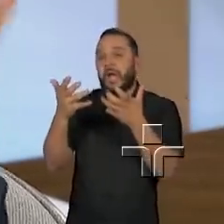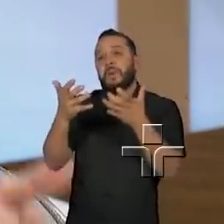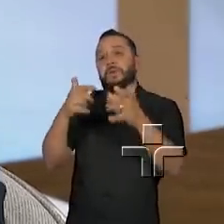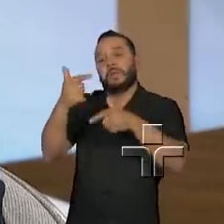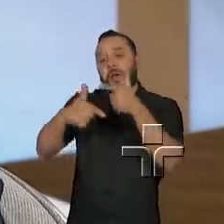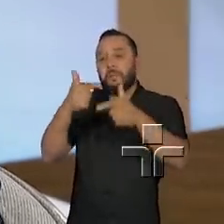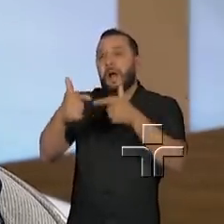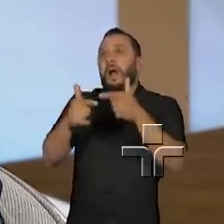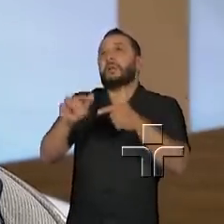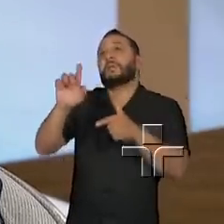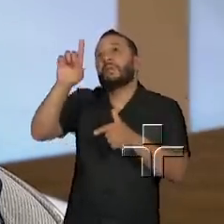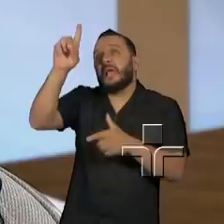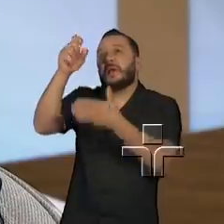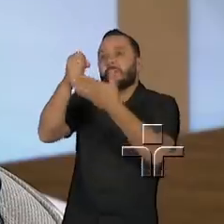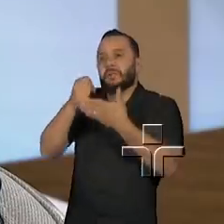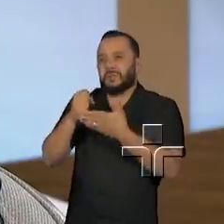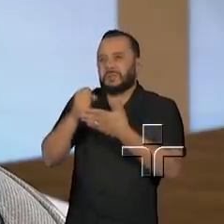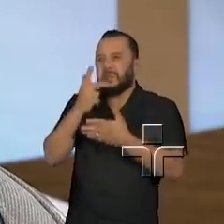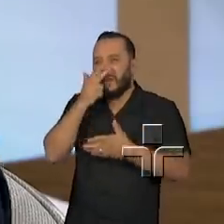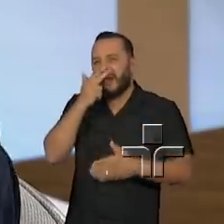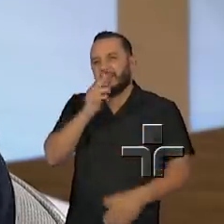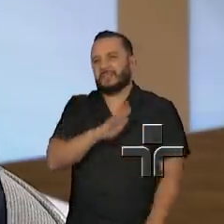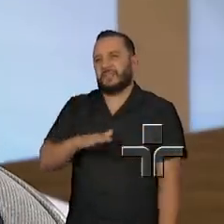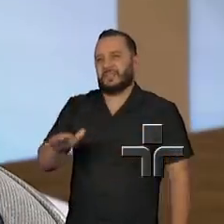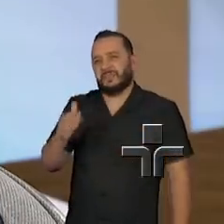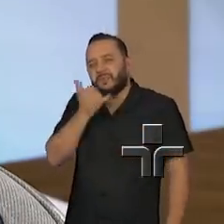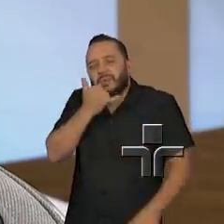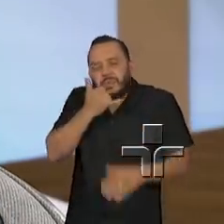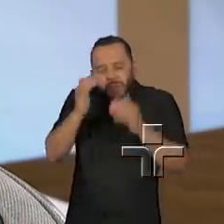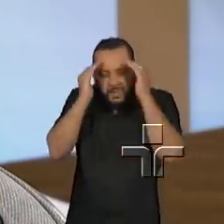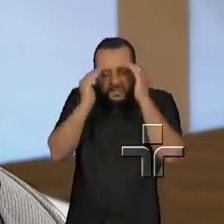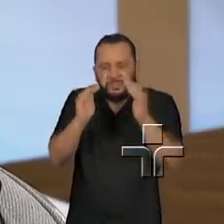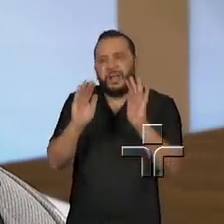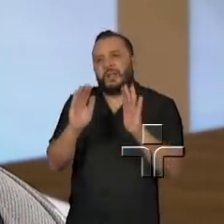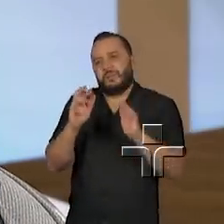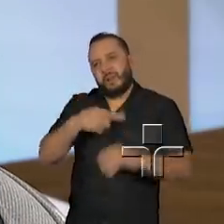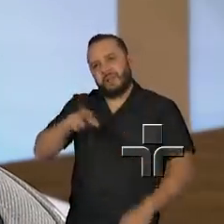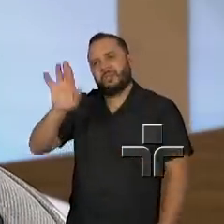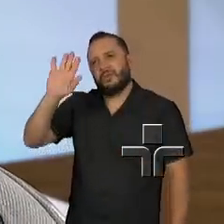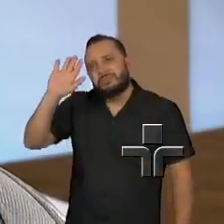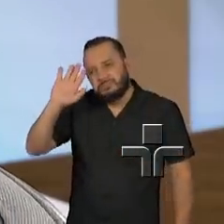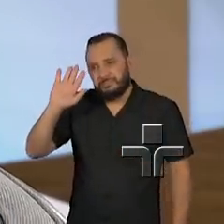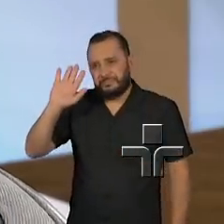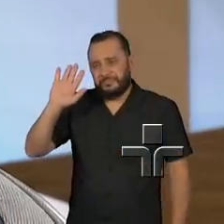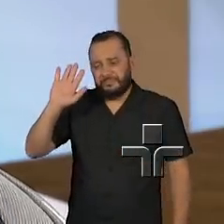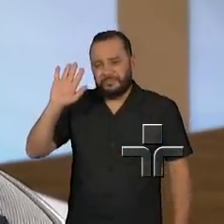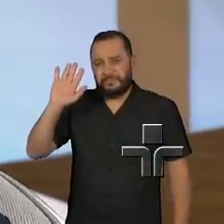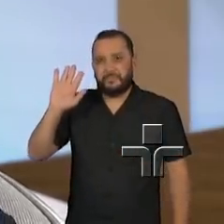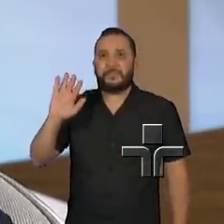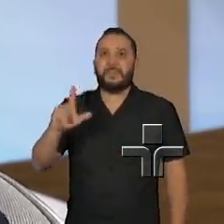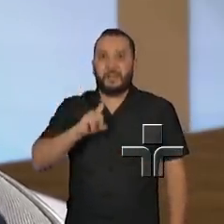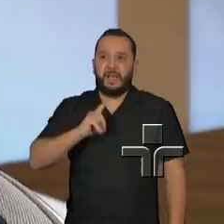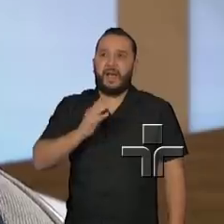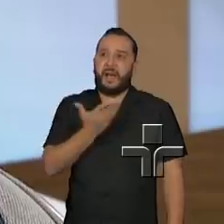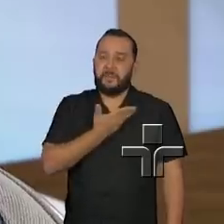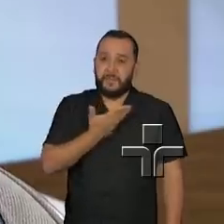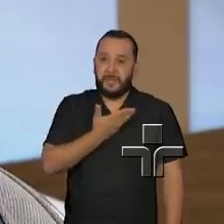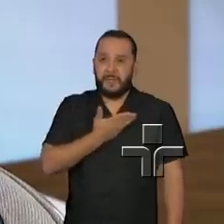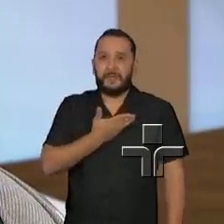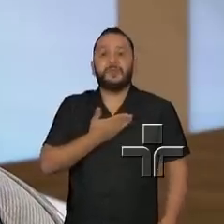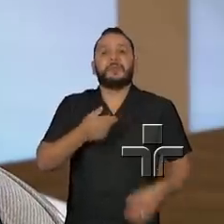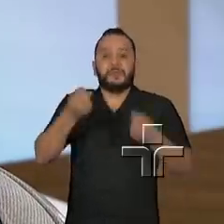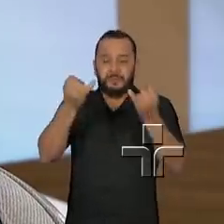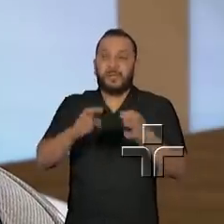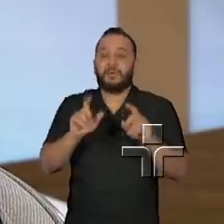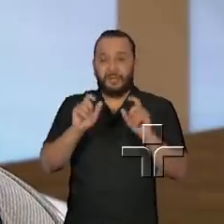arruma... Não, isso me parece um pensamento infantil. Com todo respeito a quem pensa assim, até porque, como lembram amigos muito queridos, existe o grande